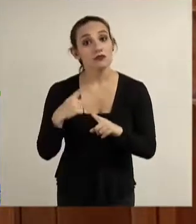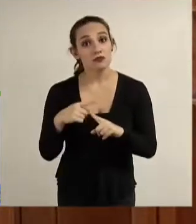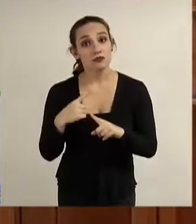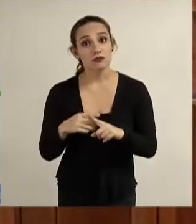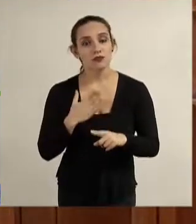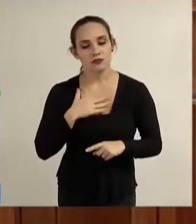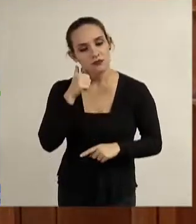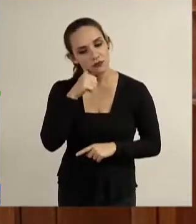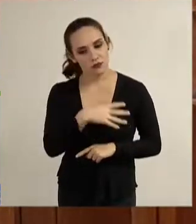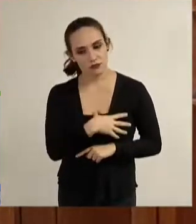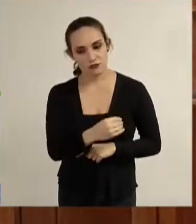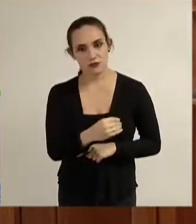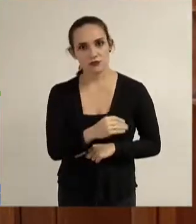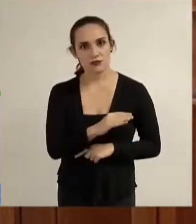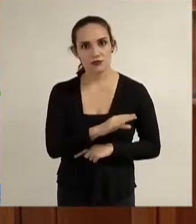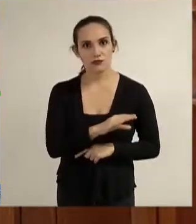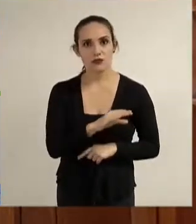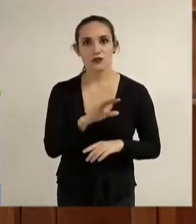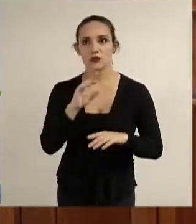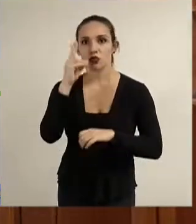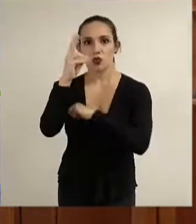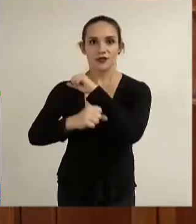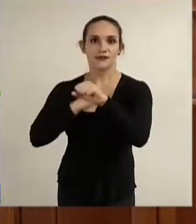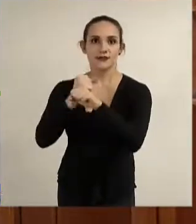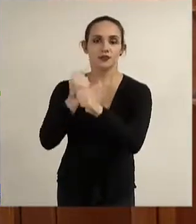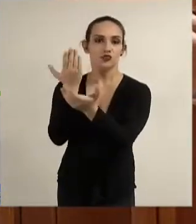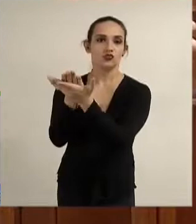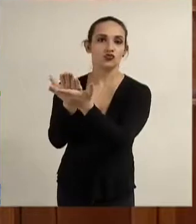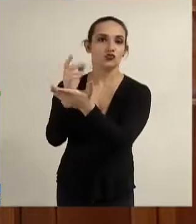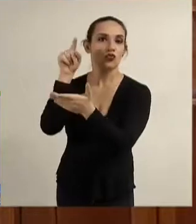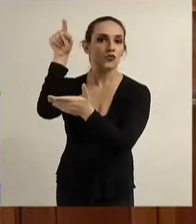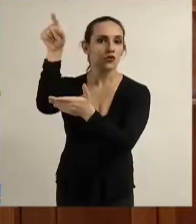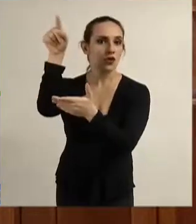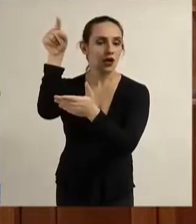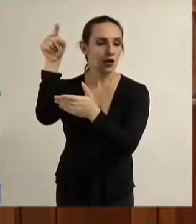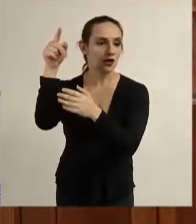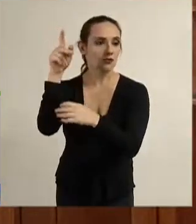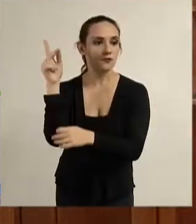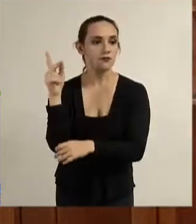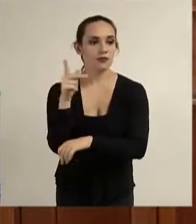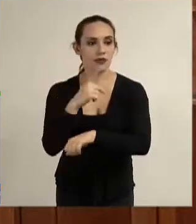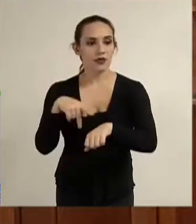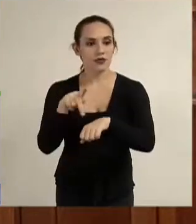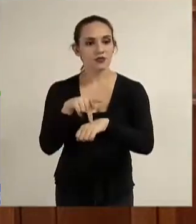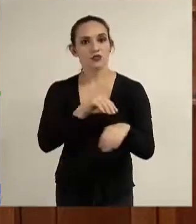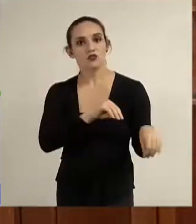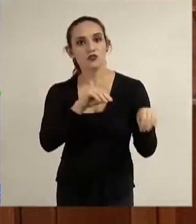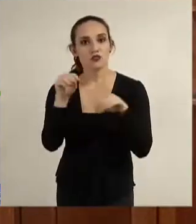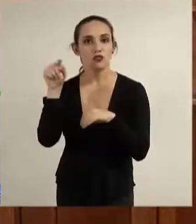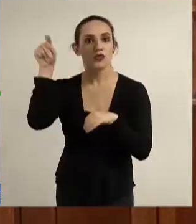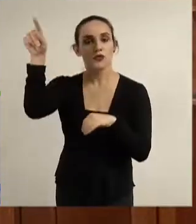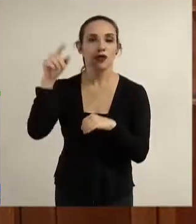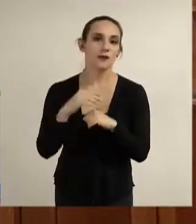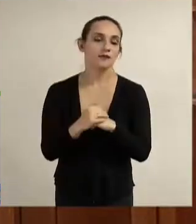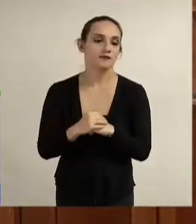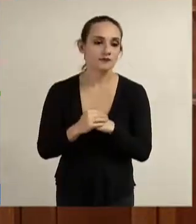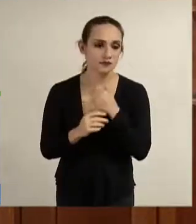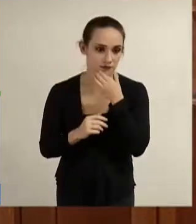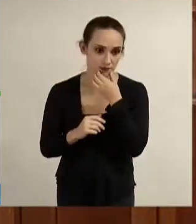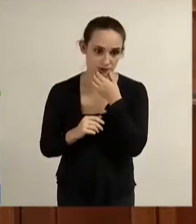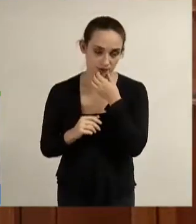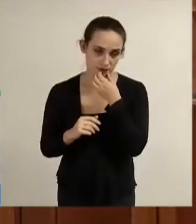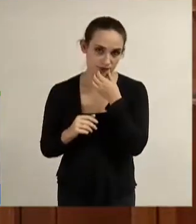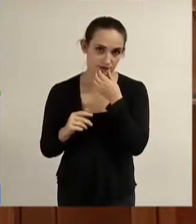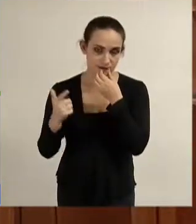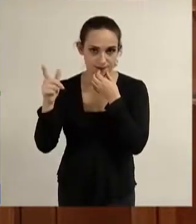lá, numa experiência, queria ser médica, sem fronteira. Ela falou: quero fazer medicina num lugar